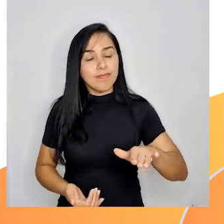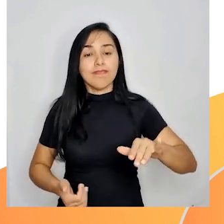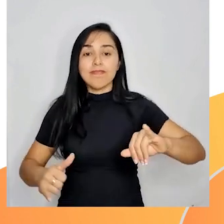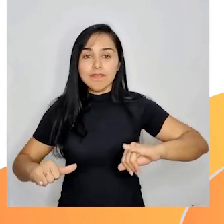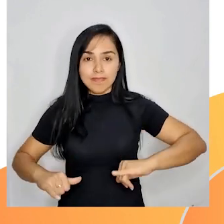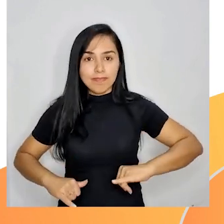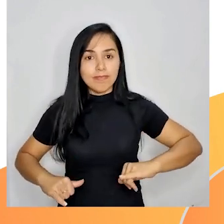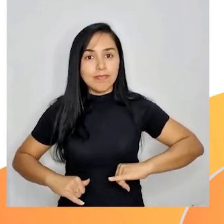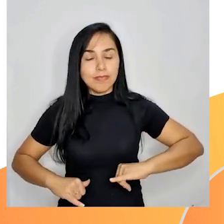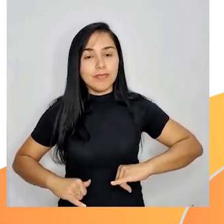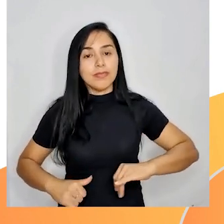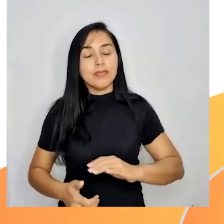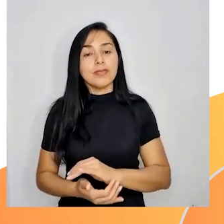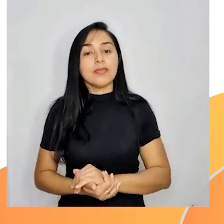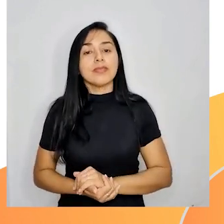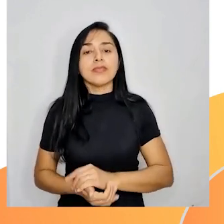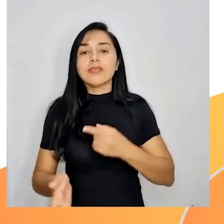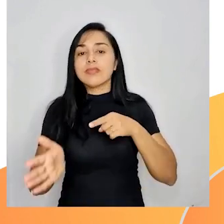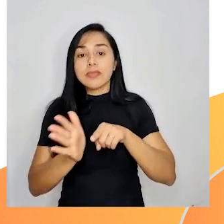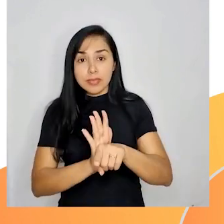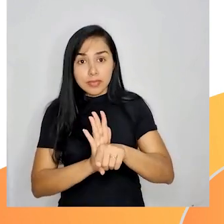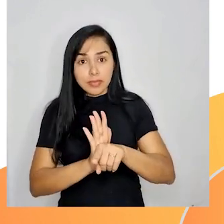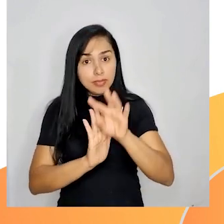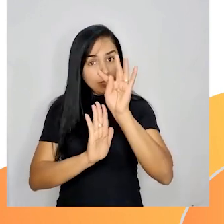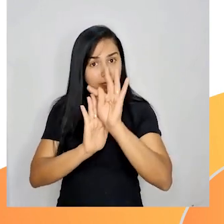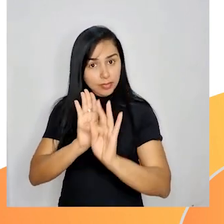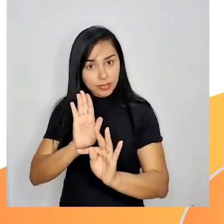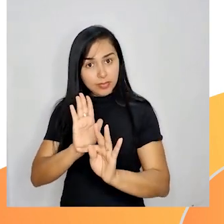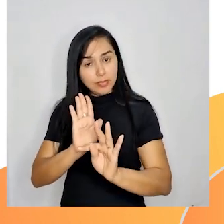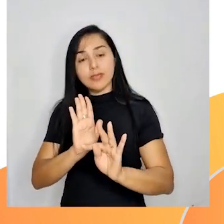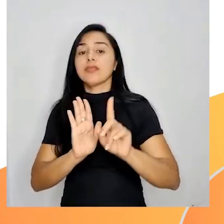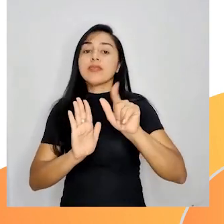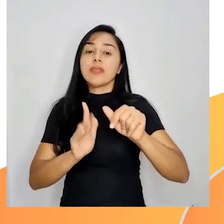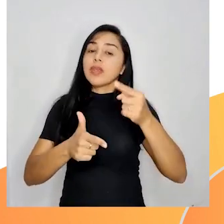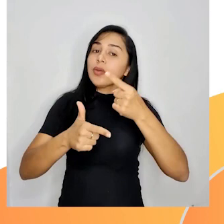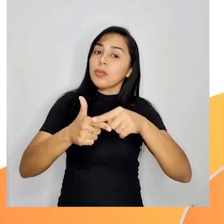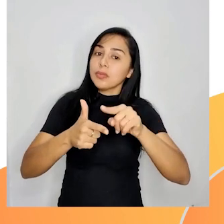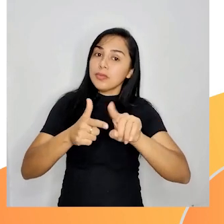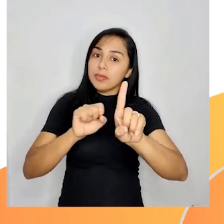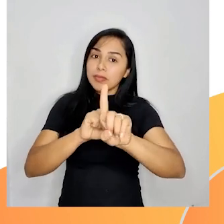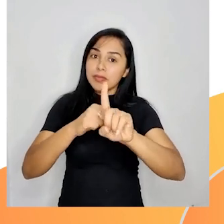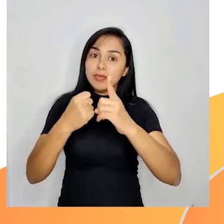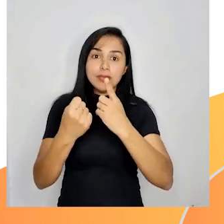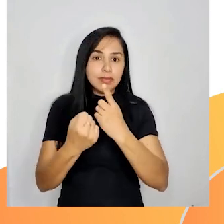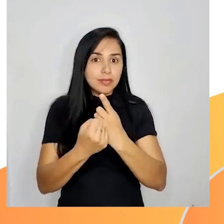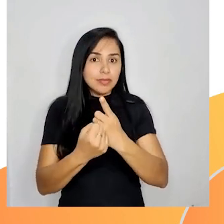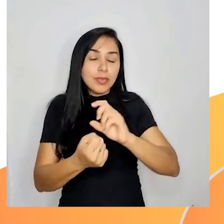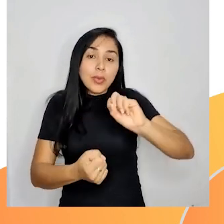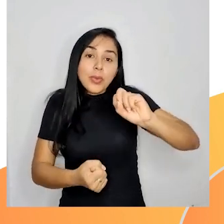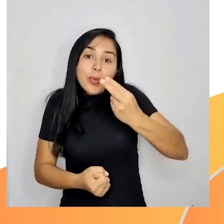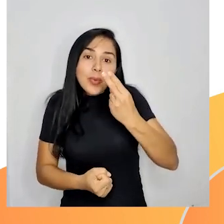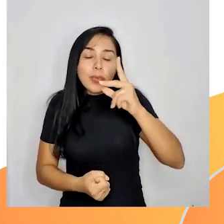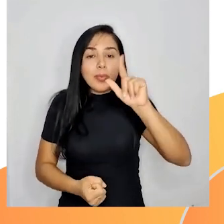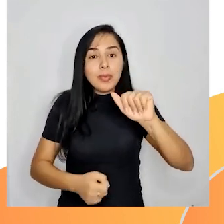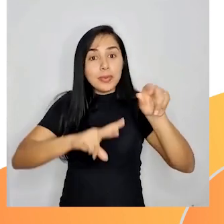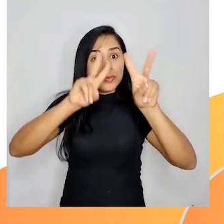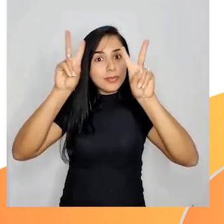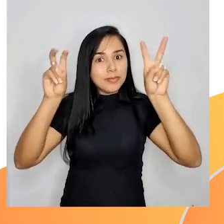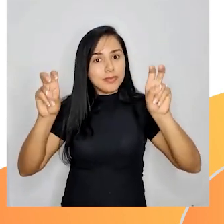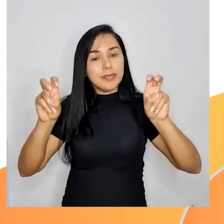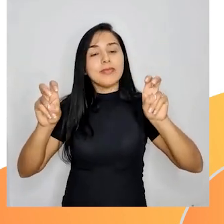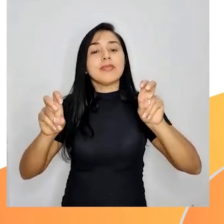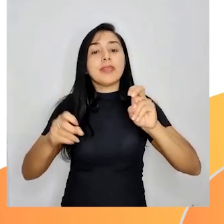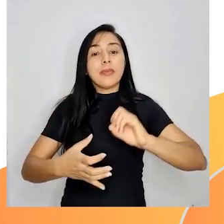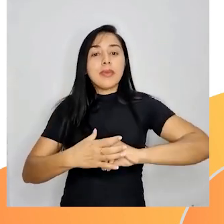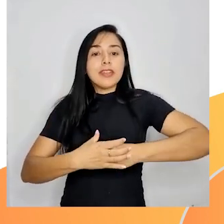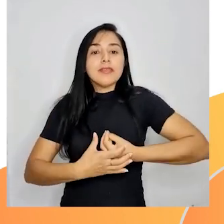eu pergunto para vocês, esse texto, ele é engajado social ou ele é lírico amoroso? Ele nos traz